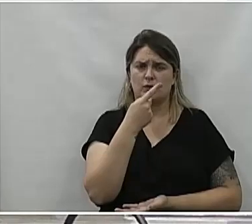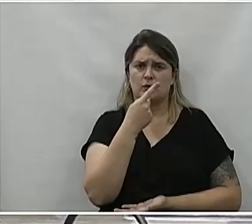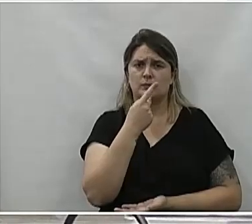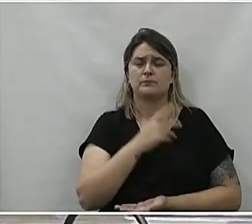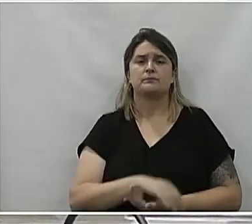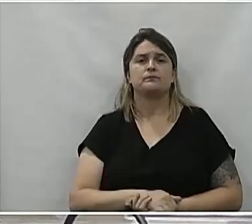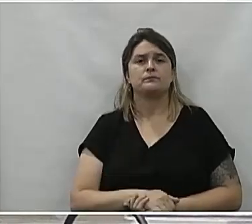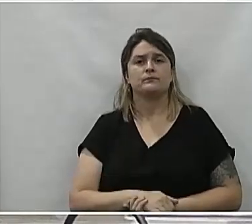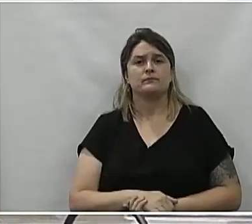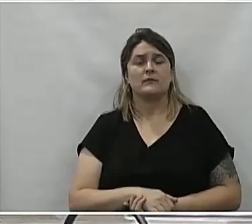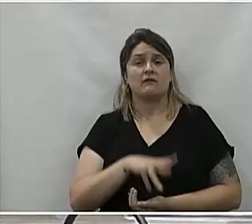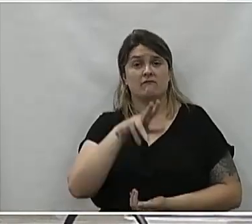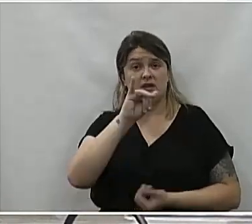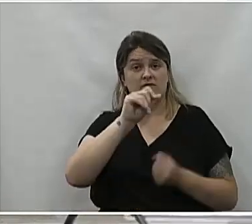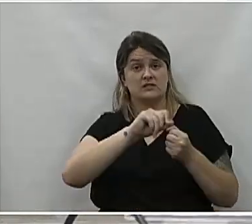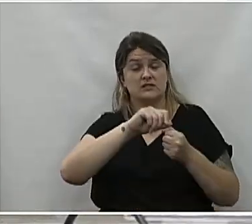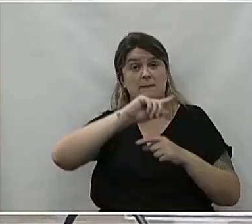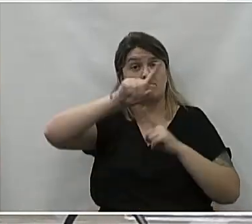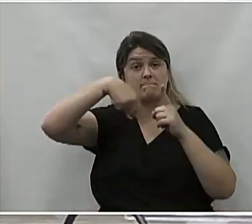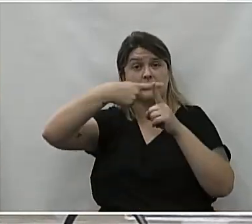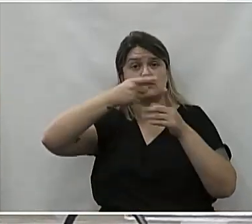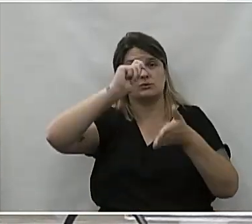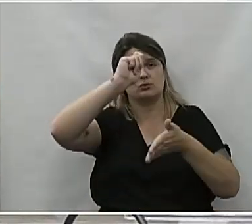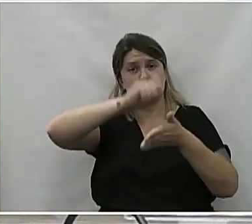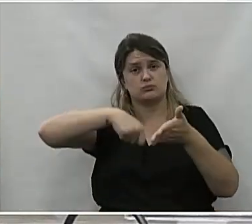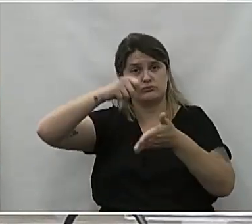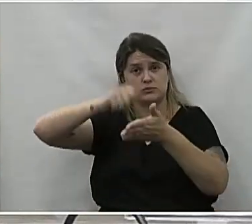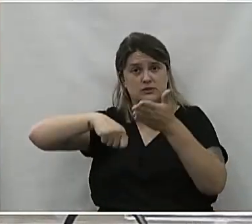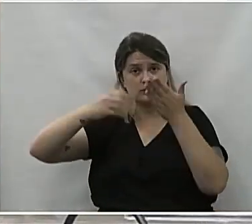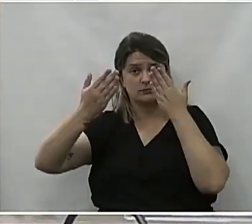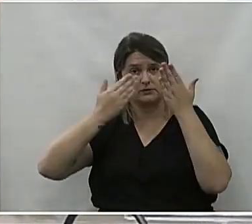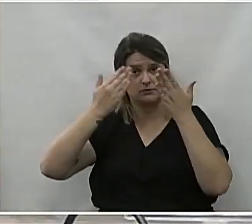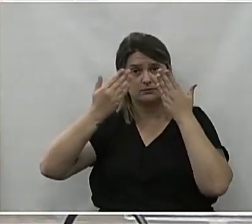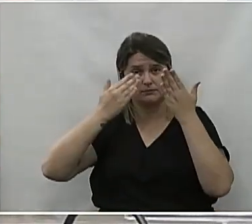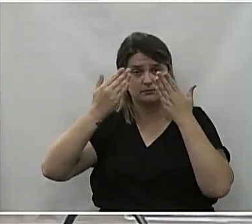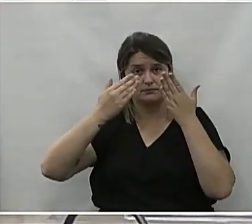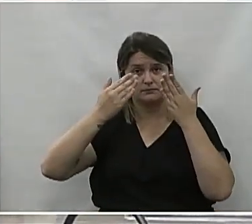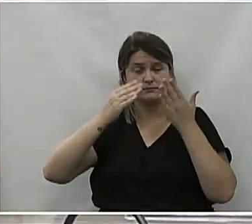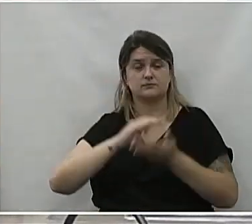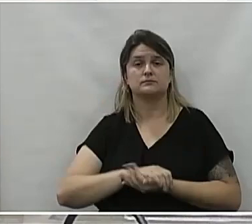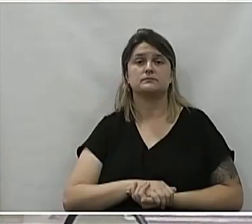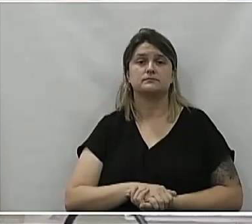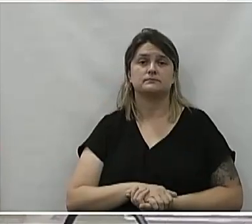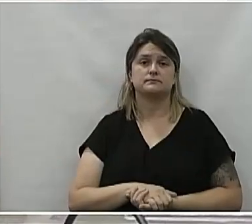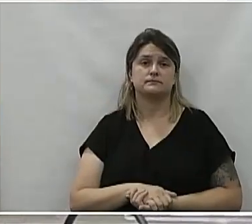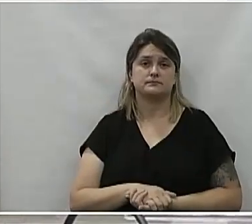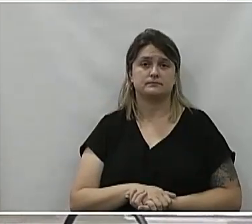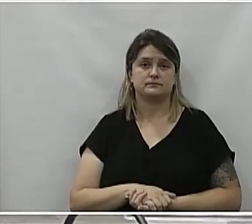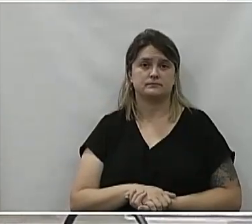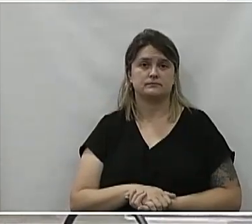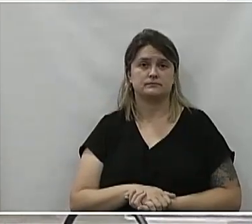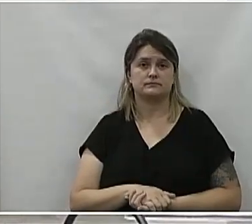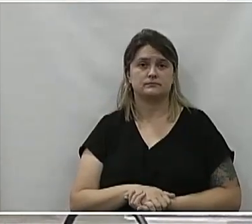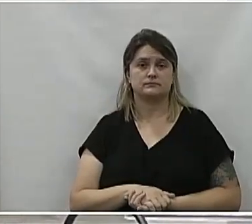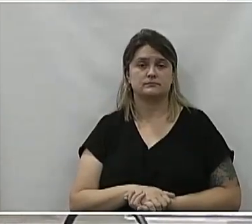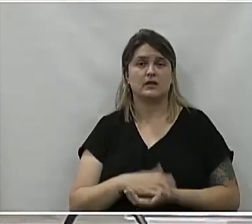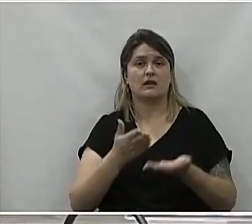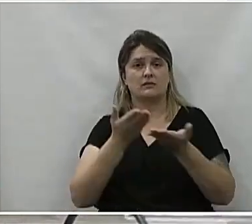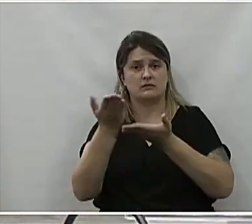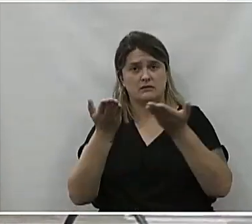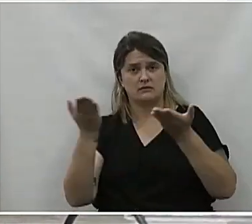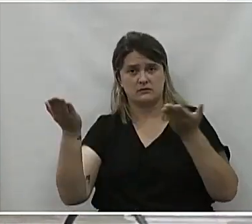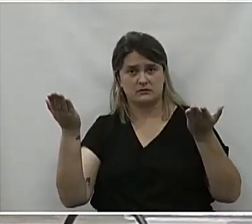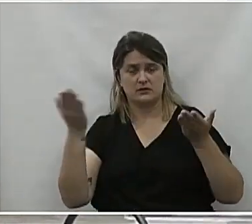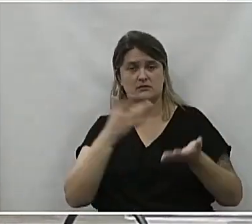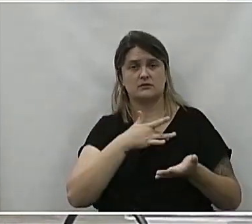Posteriormente Vai ser feita A solicitação Desta Câmara De Vereadores Para a contratação De novos E mais psicólogos Para atender